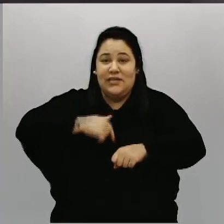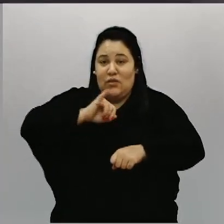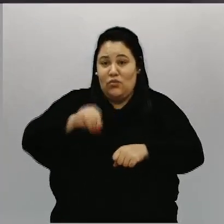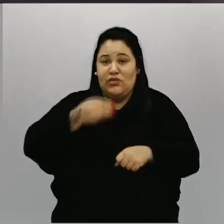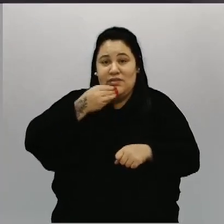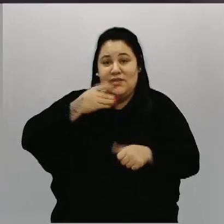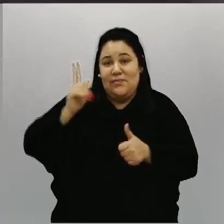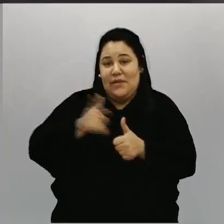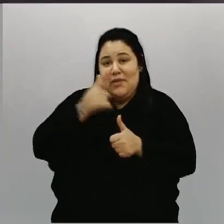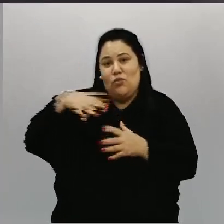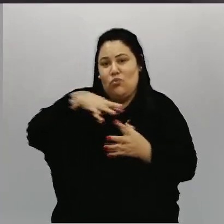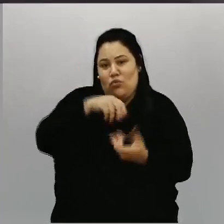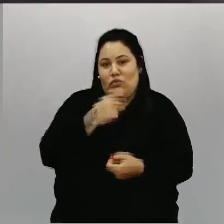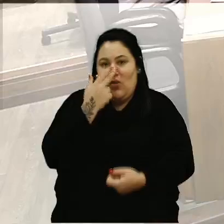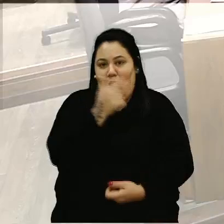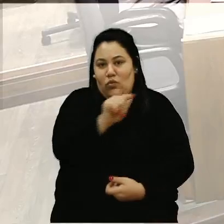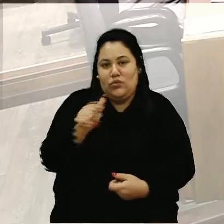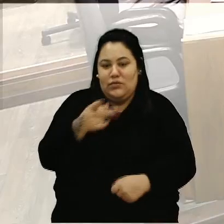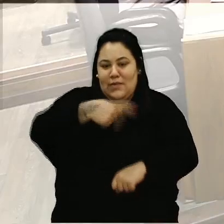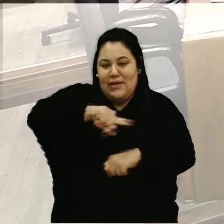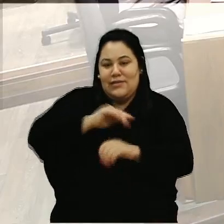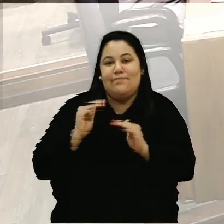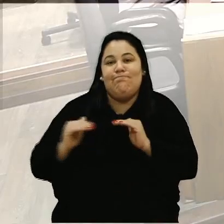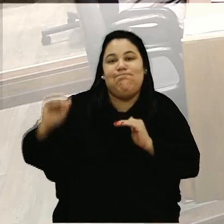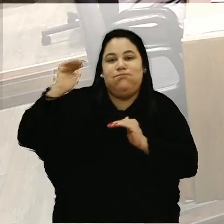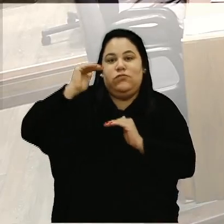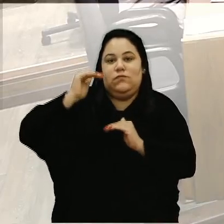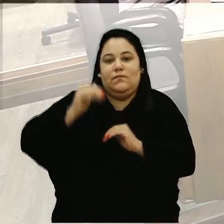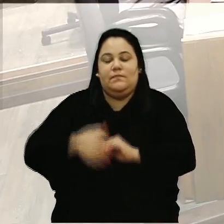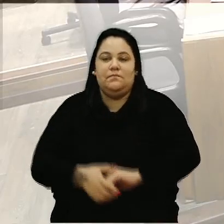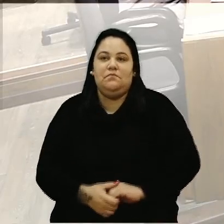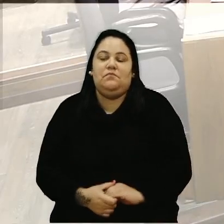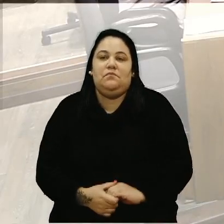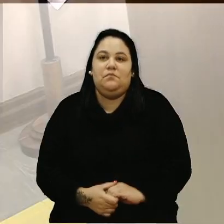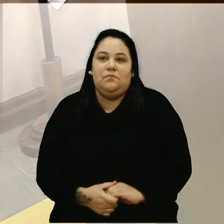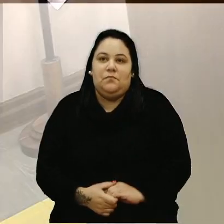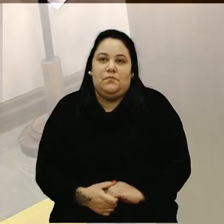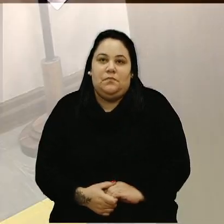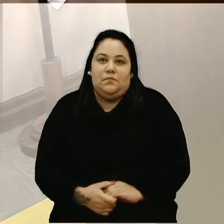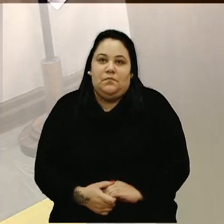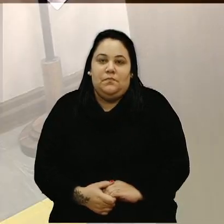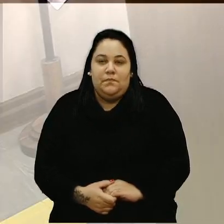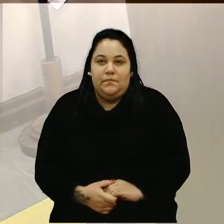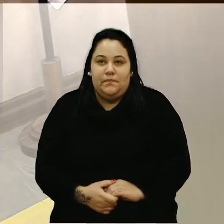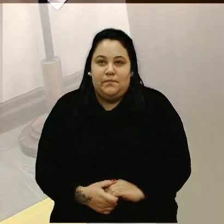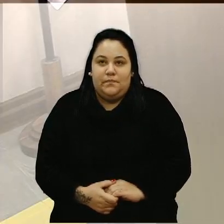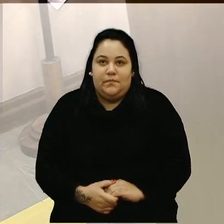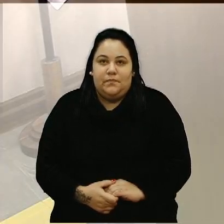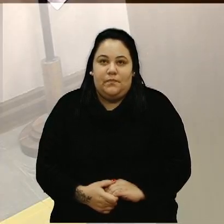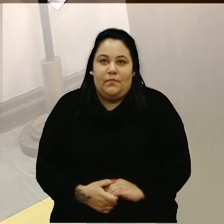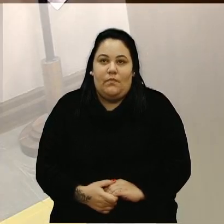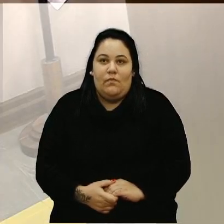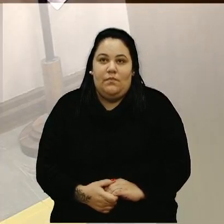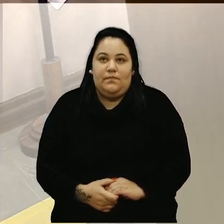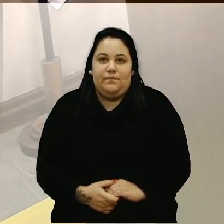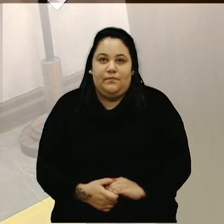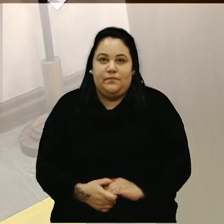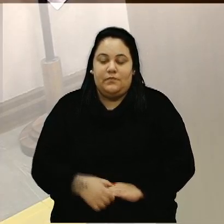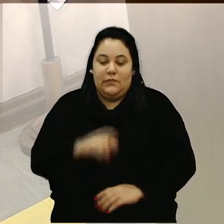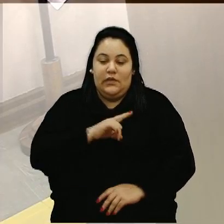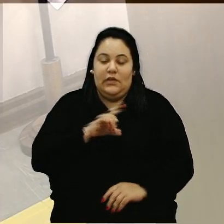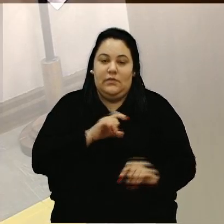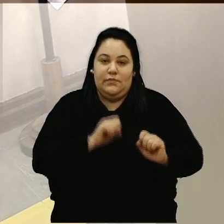dessa forma é difícil. Obrigado, vereador. Existe uma imagem de